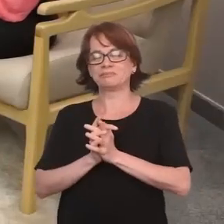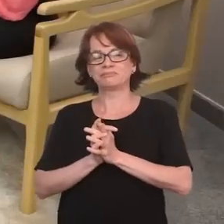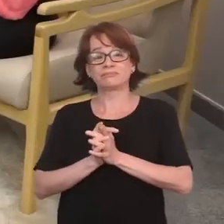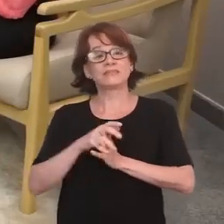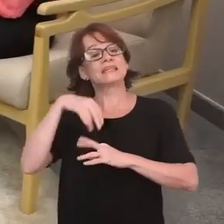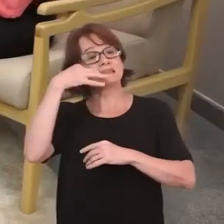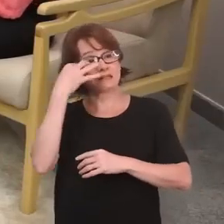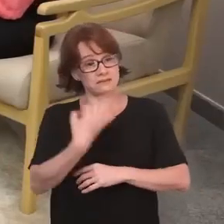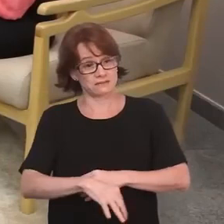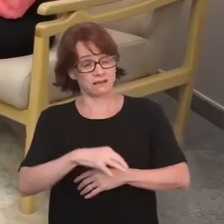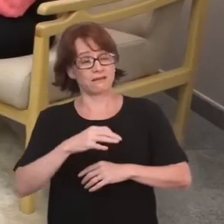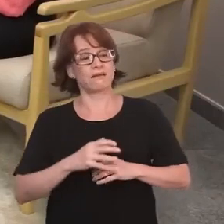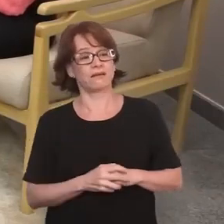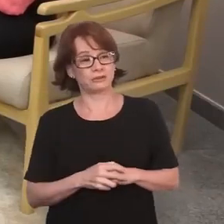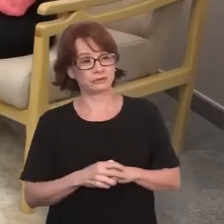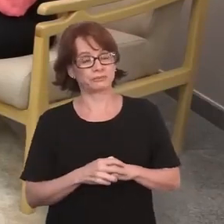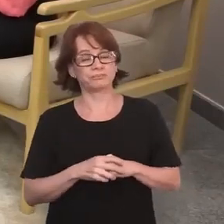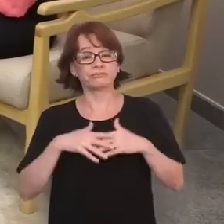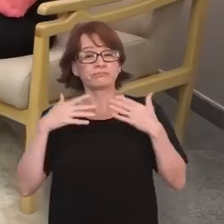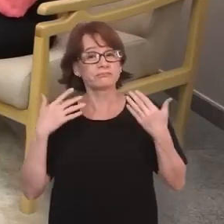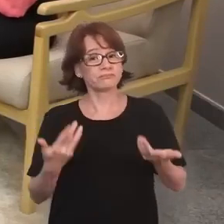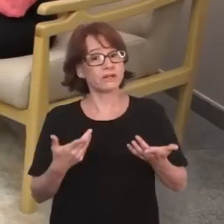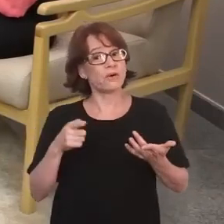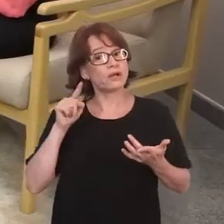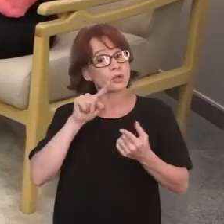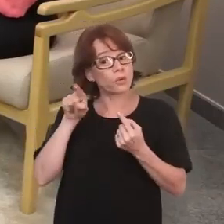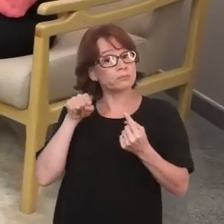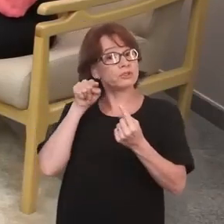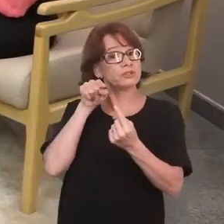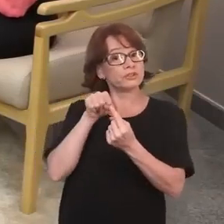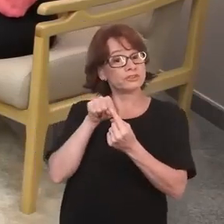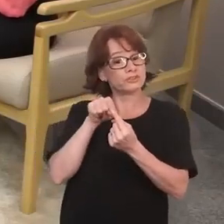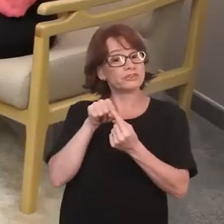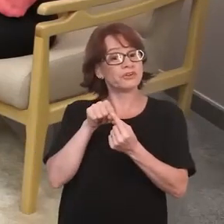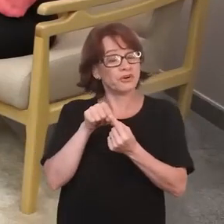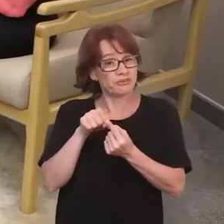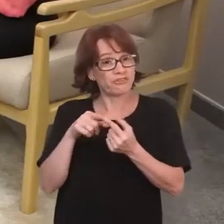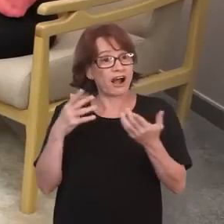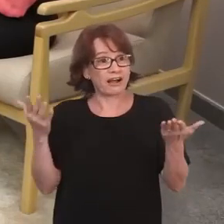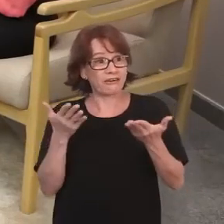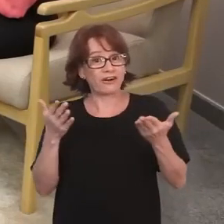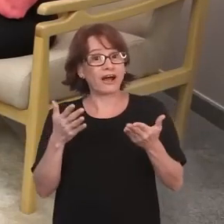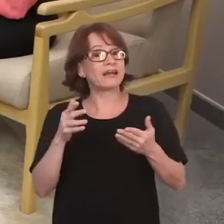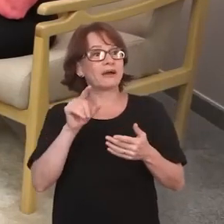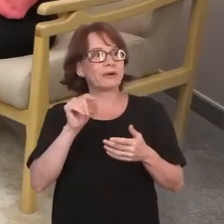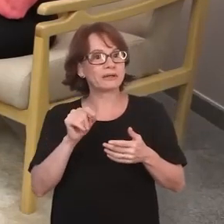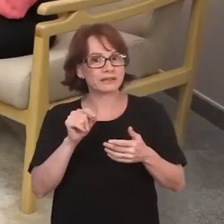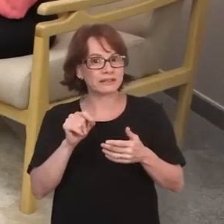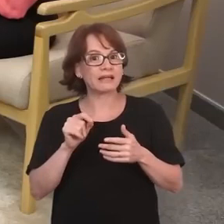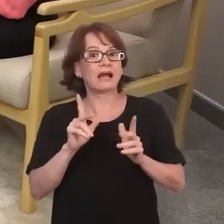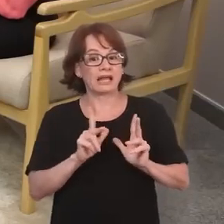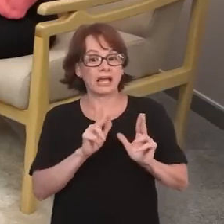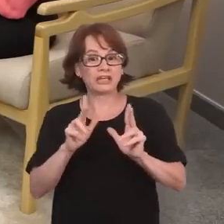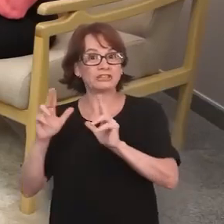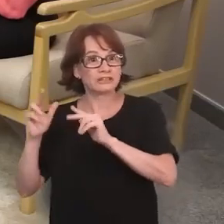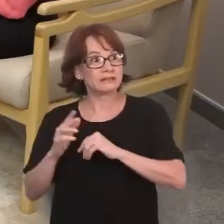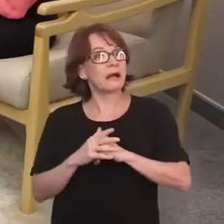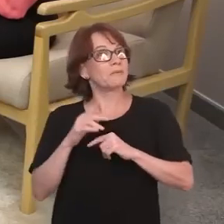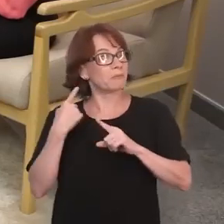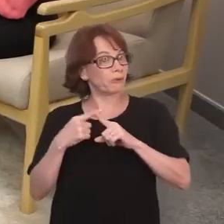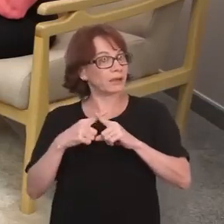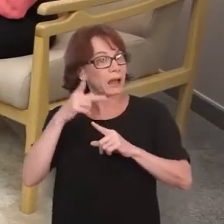Prado, a sua missão vai ser editar, que a galera vai ficar nervosa vendo ela. Pô, mulher nervosa, velho, ela é